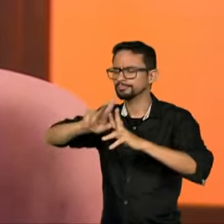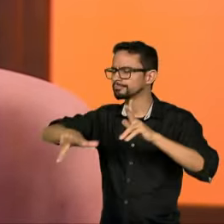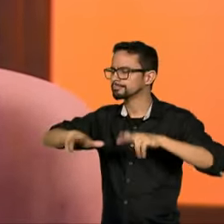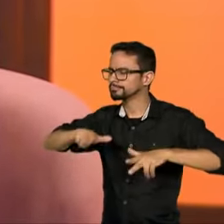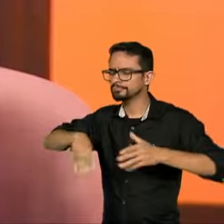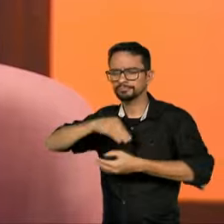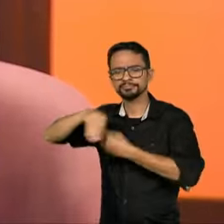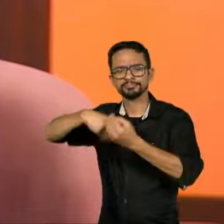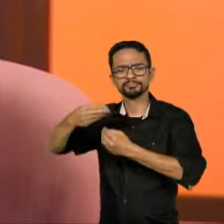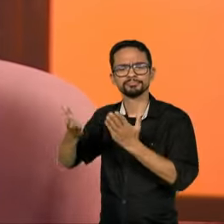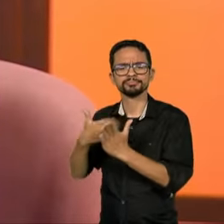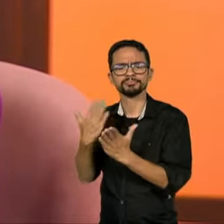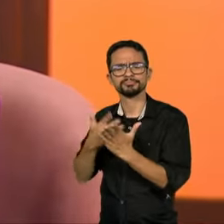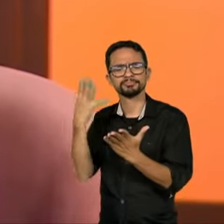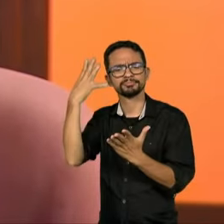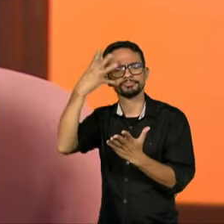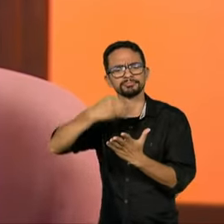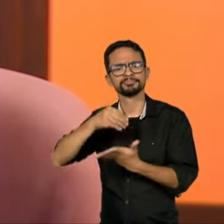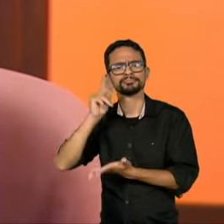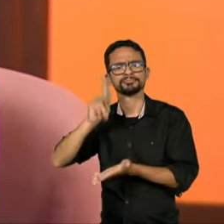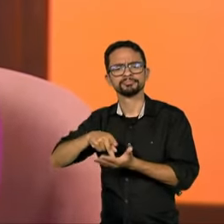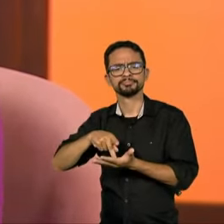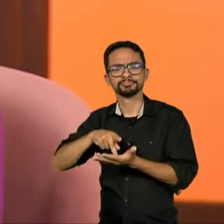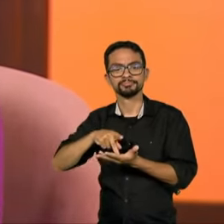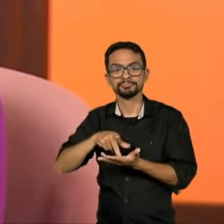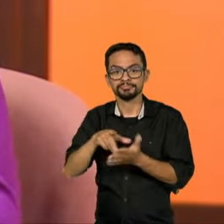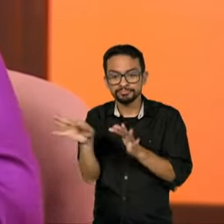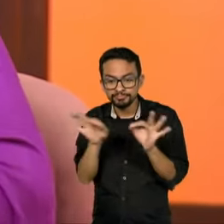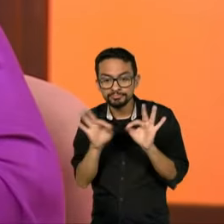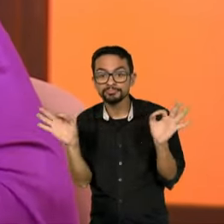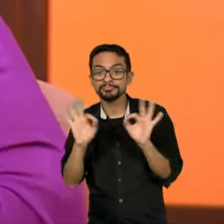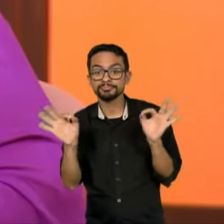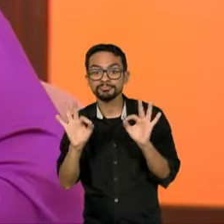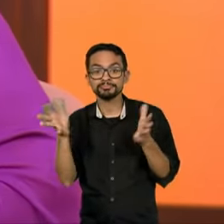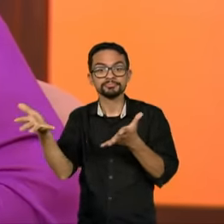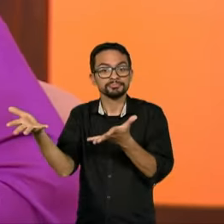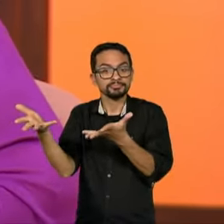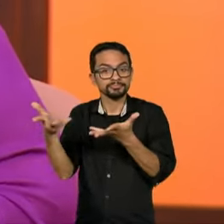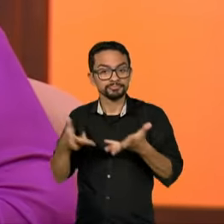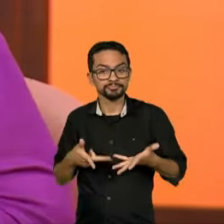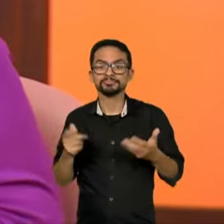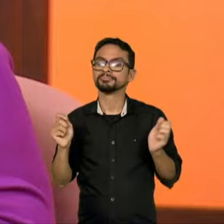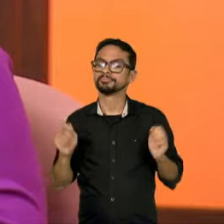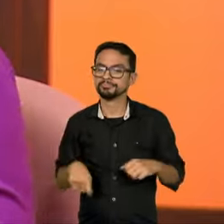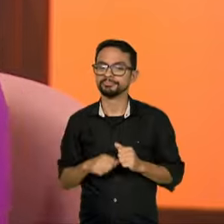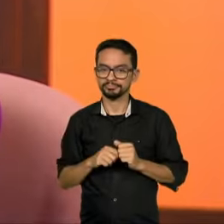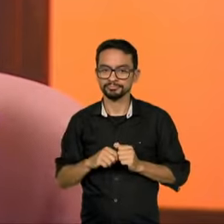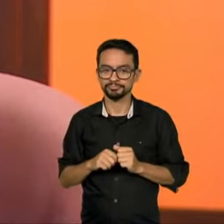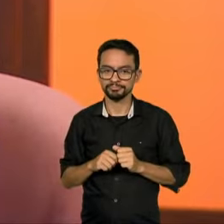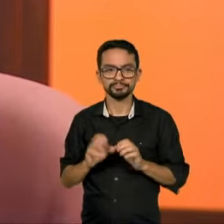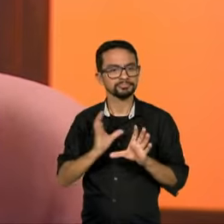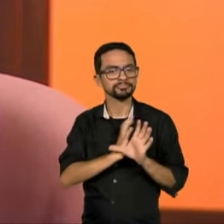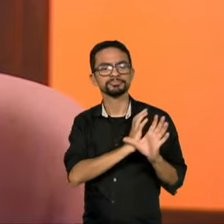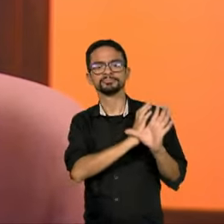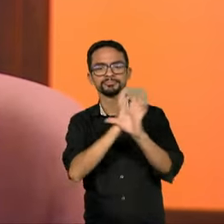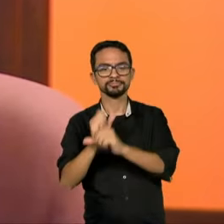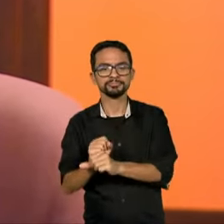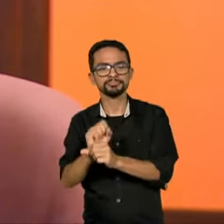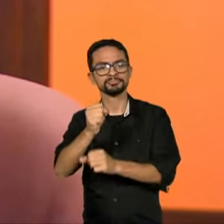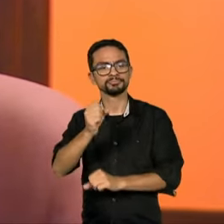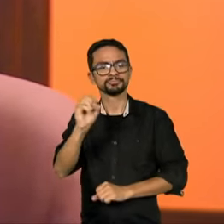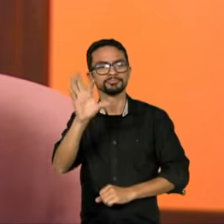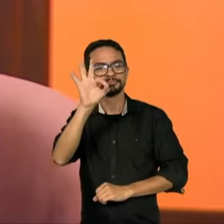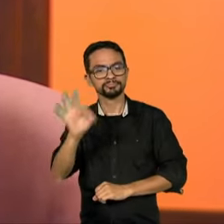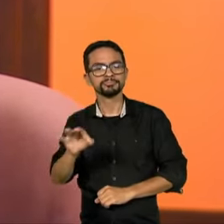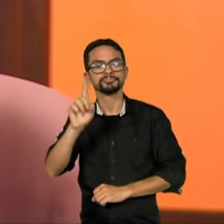um livro lindo, porque não tinha nenhum formato. Ela convidou, mais de 80% das autoras desse